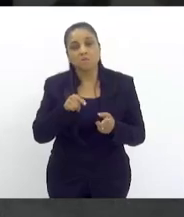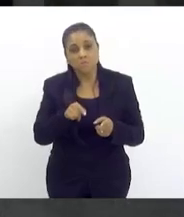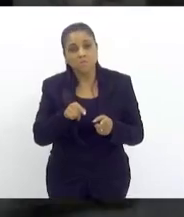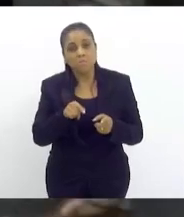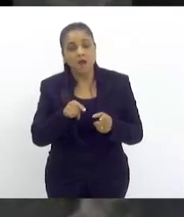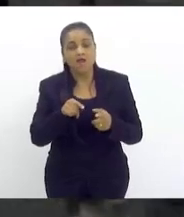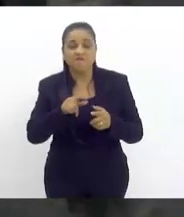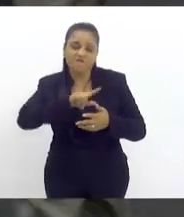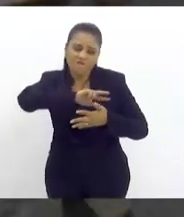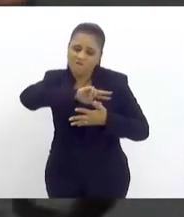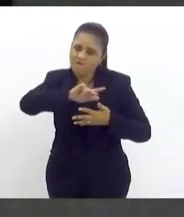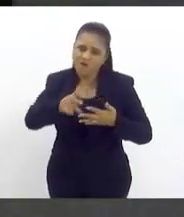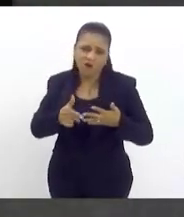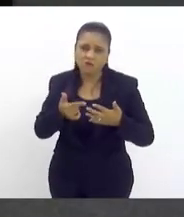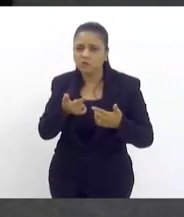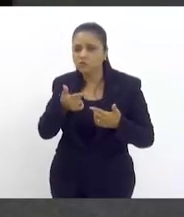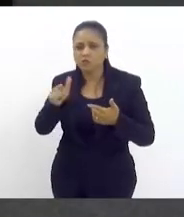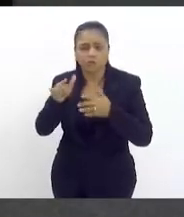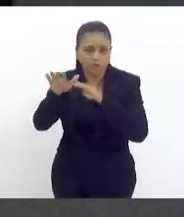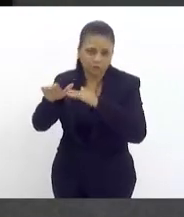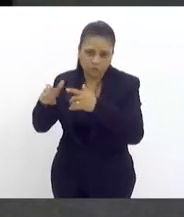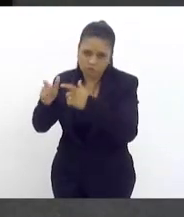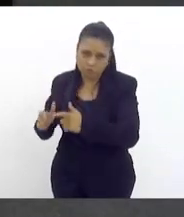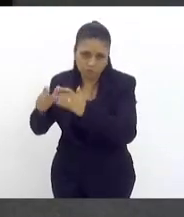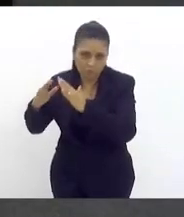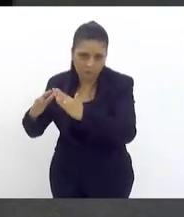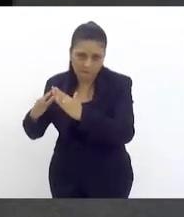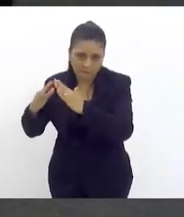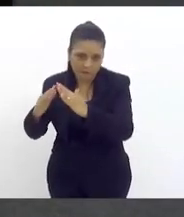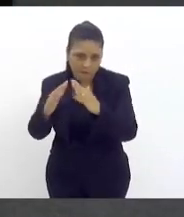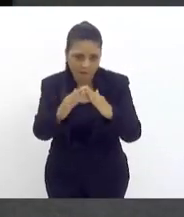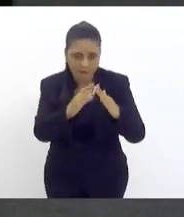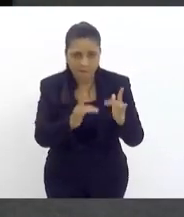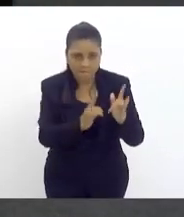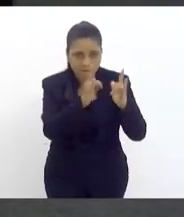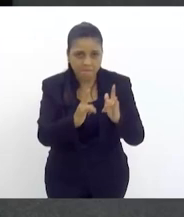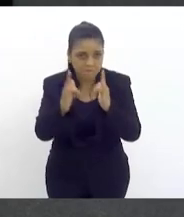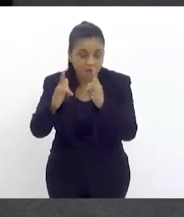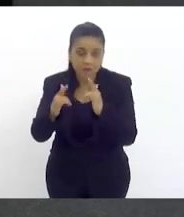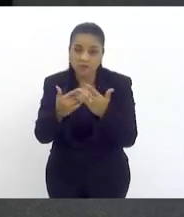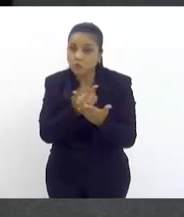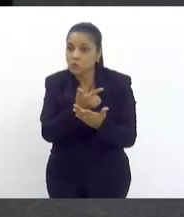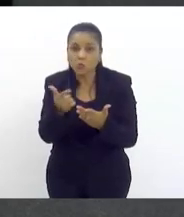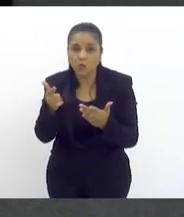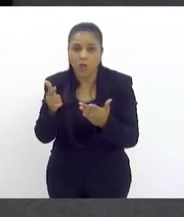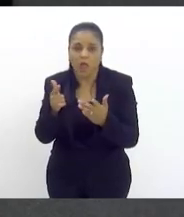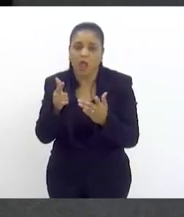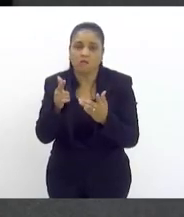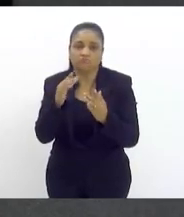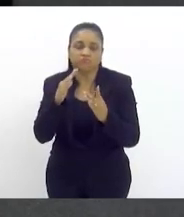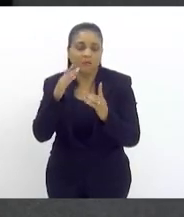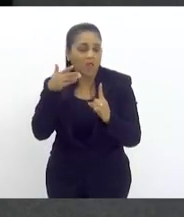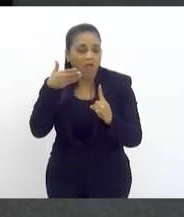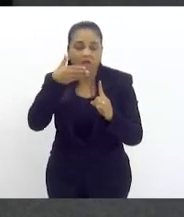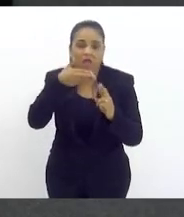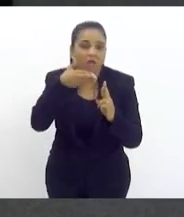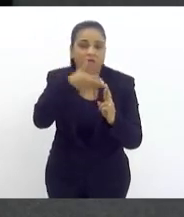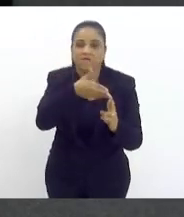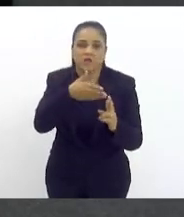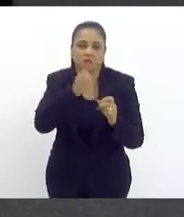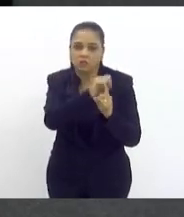para dezenas de outros espaços que estão sem destinação social. Na